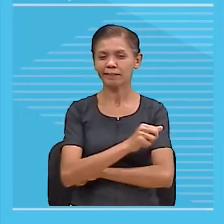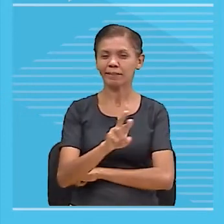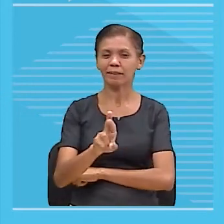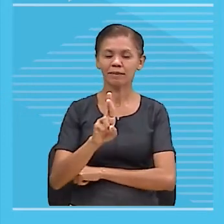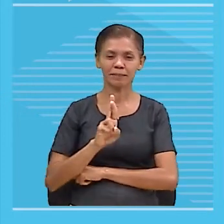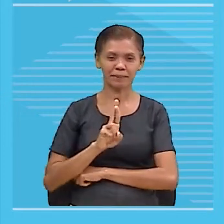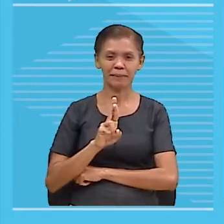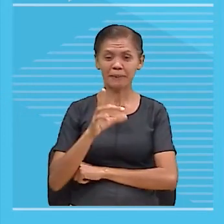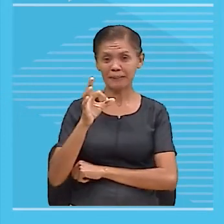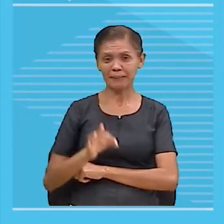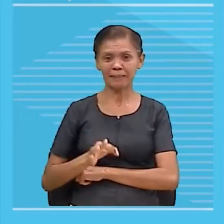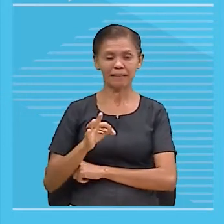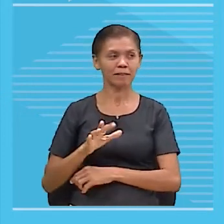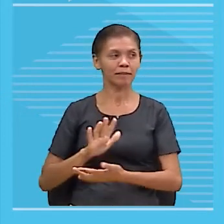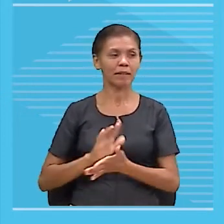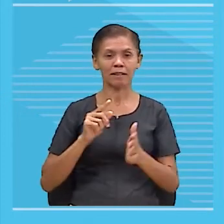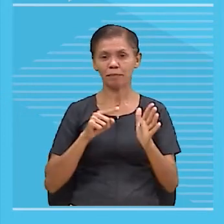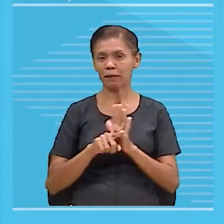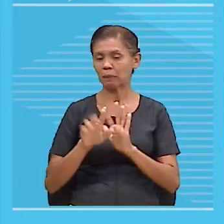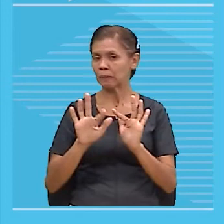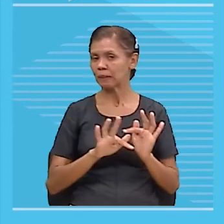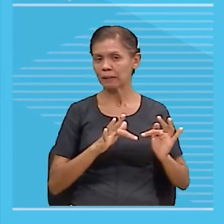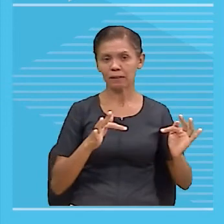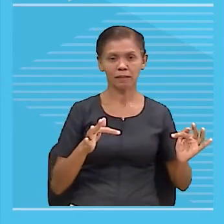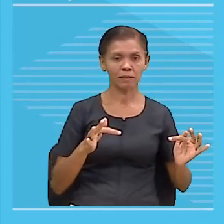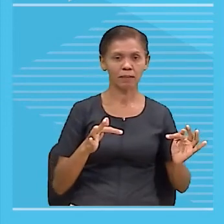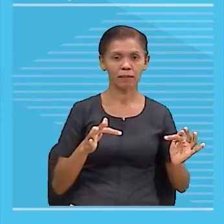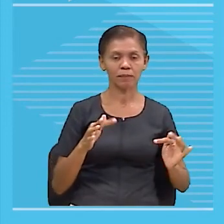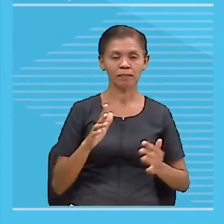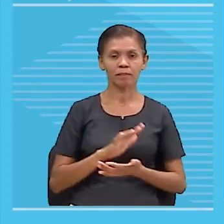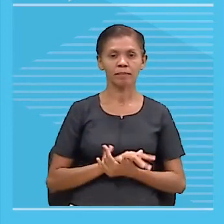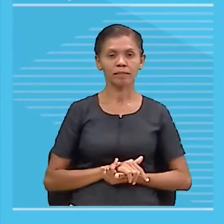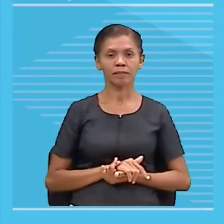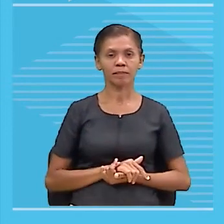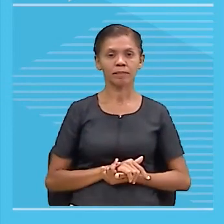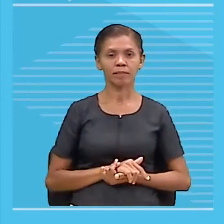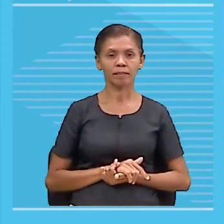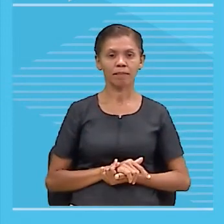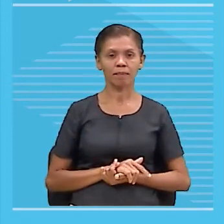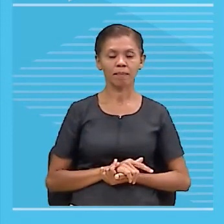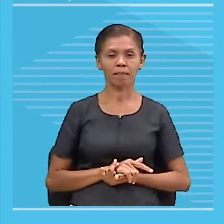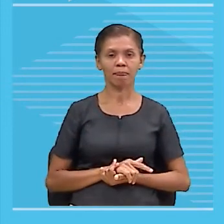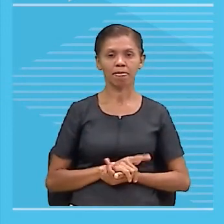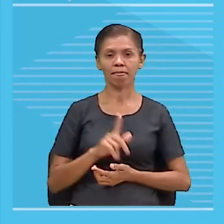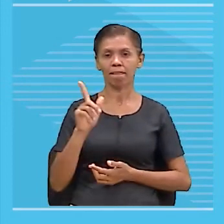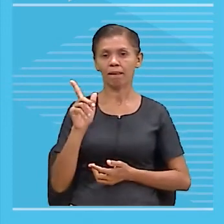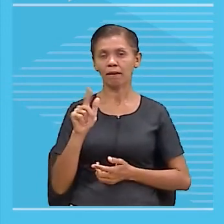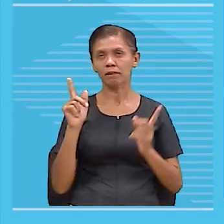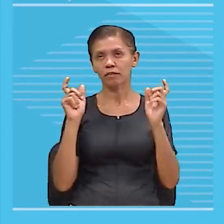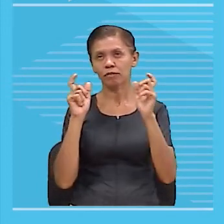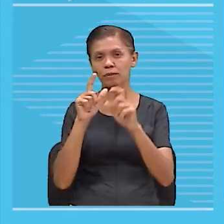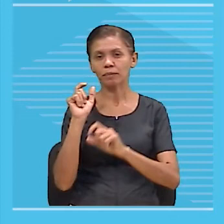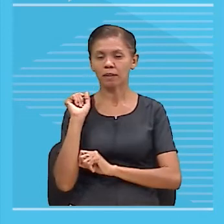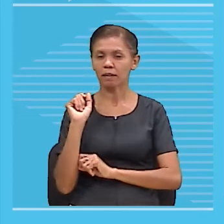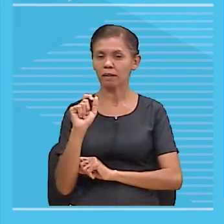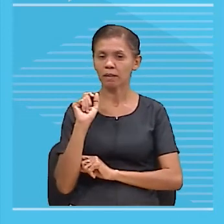As questões são simples. O que pode dificultar é trabalhar com essas potências decimais, que aí já